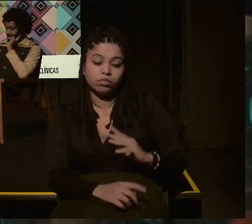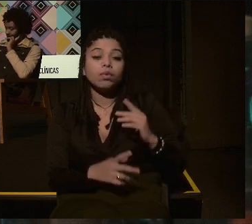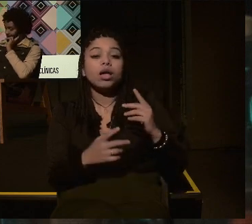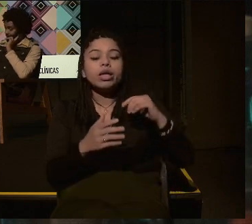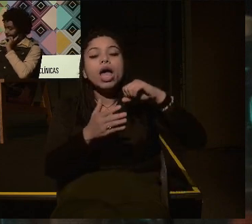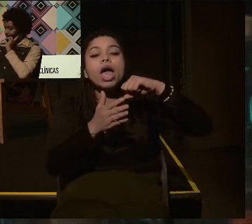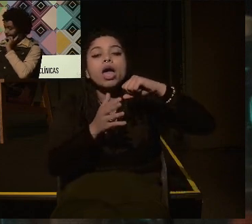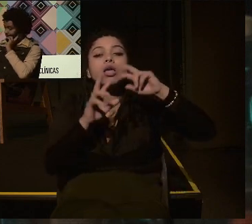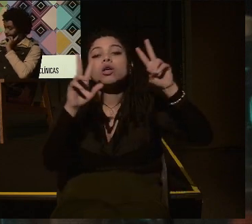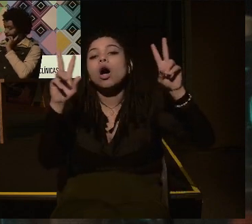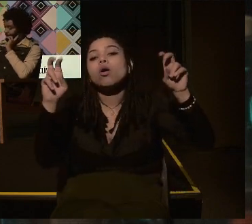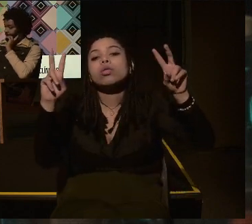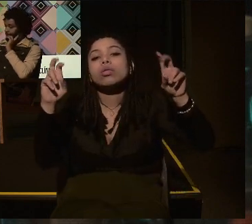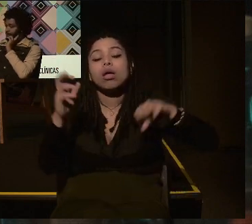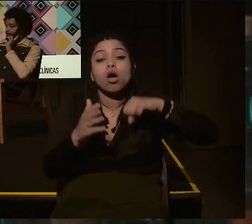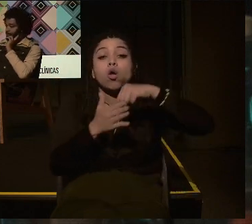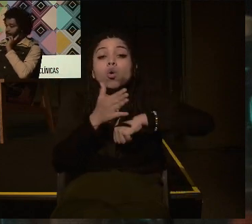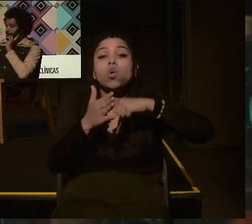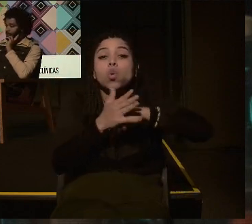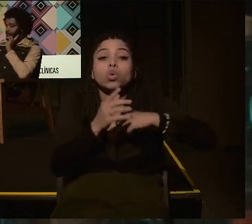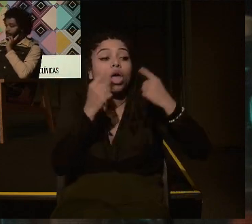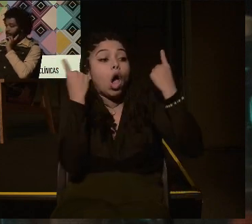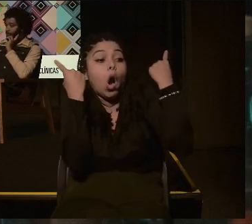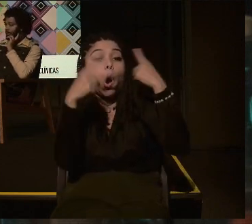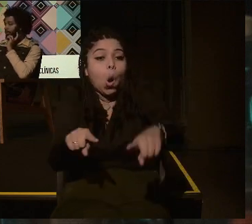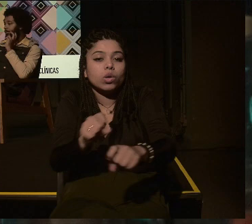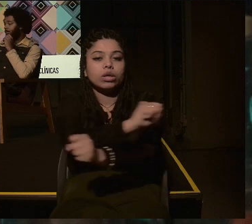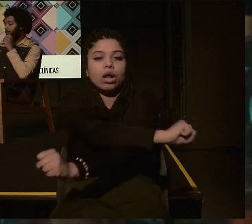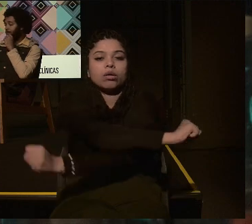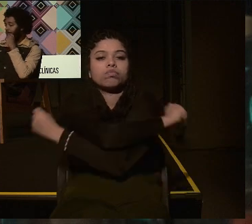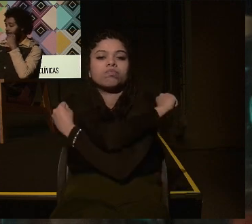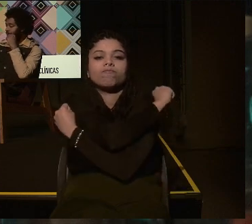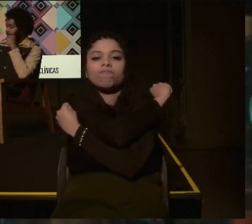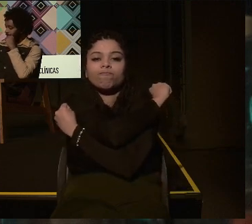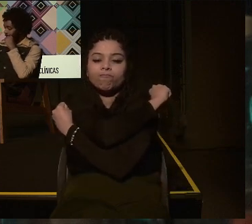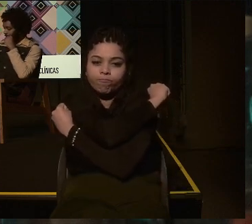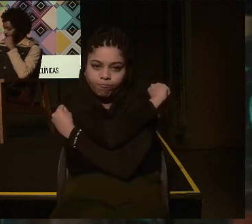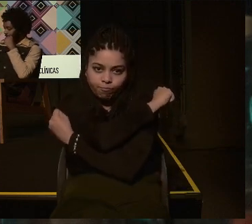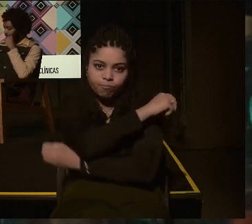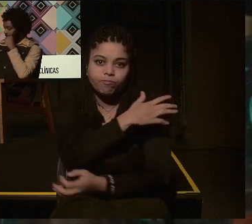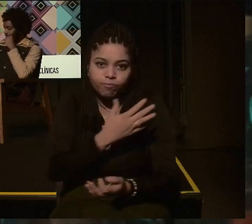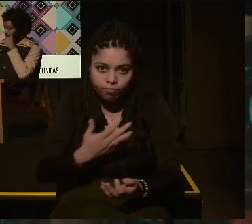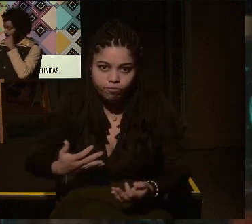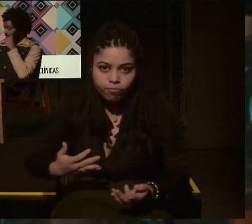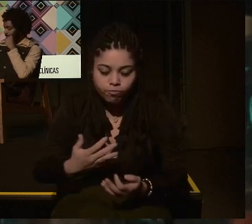antimanicomial. Mas como é que a gente vai